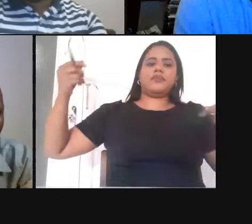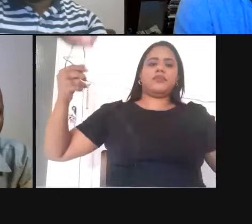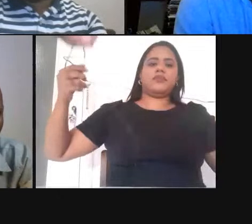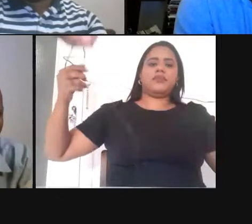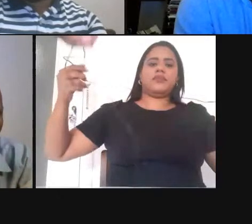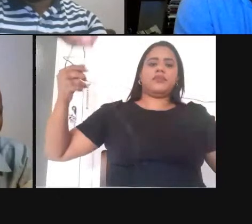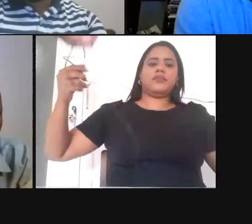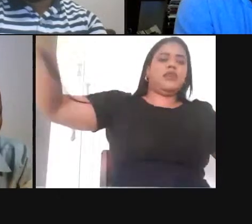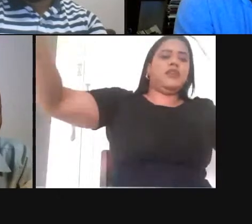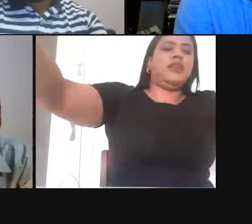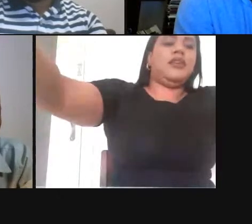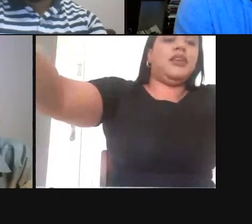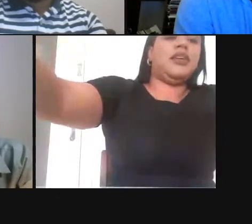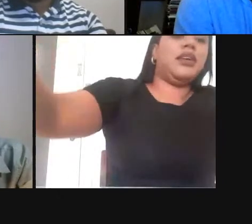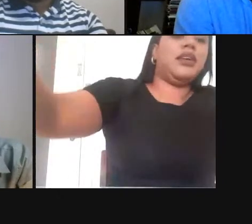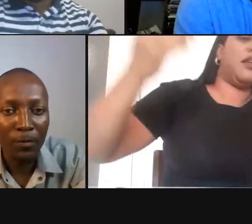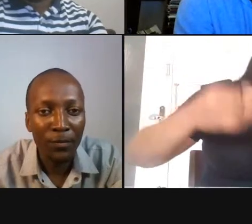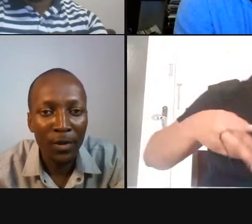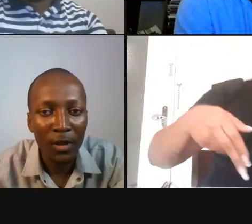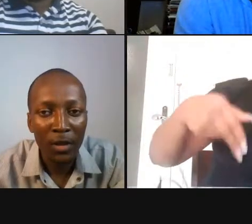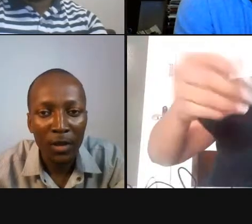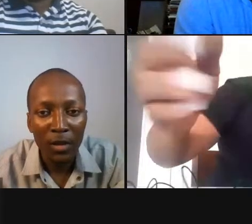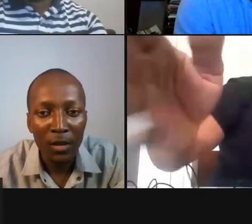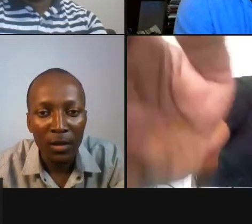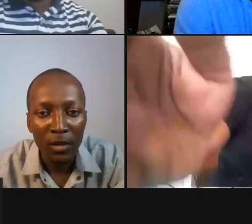Lica, pode vir, ligar o microfone, por favor?